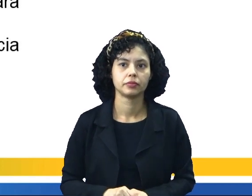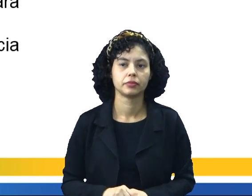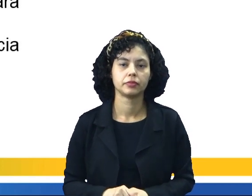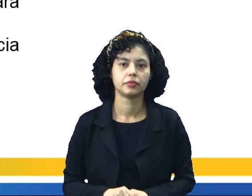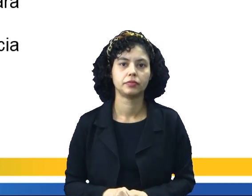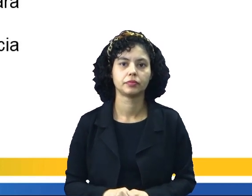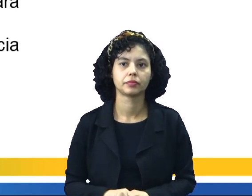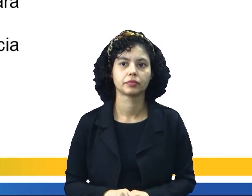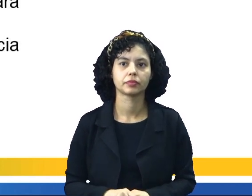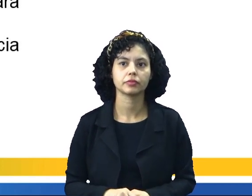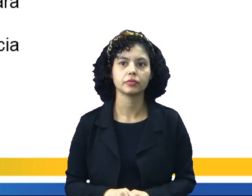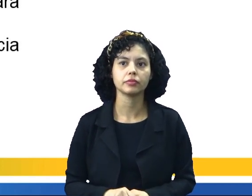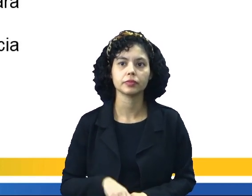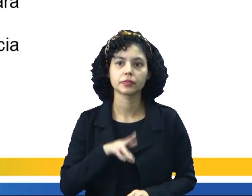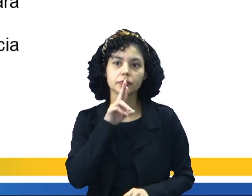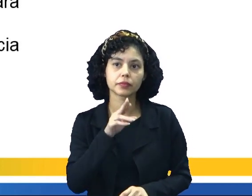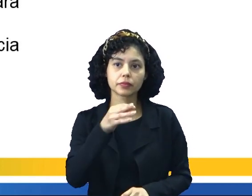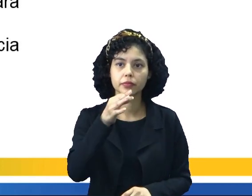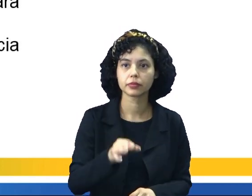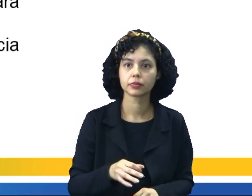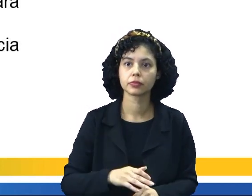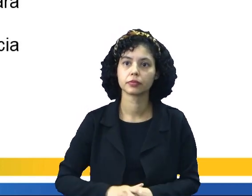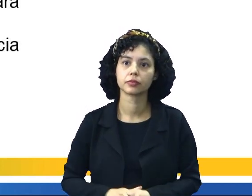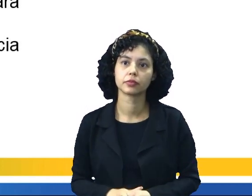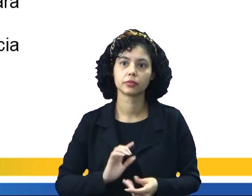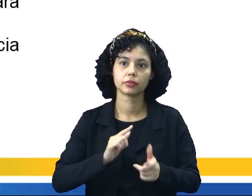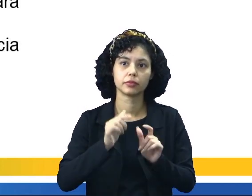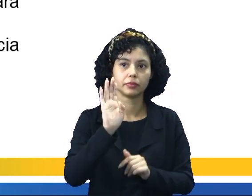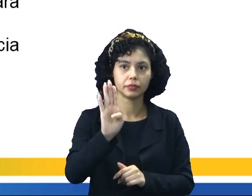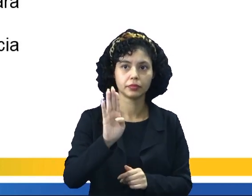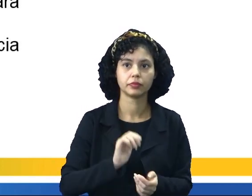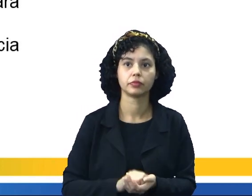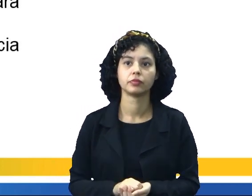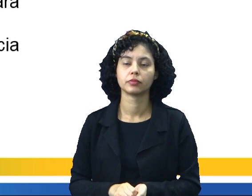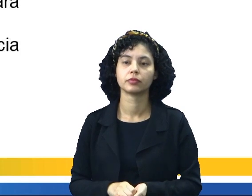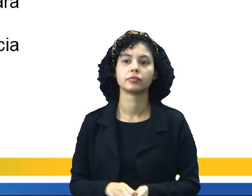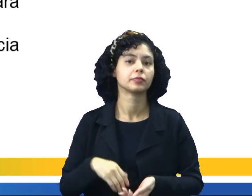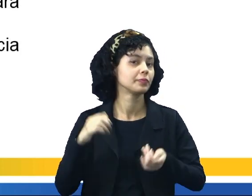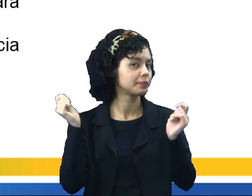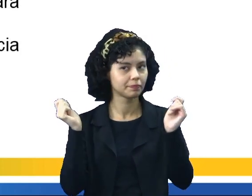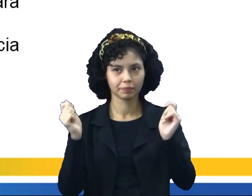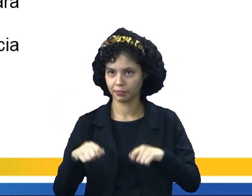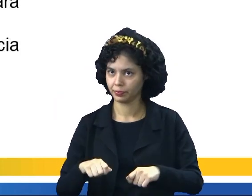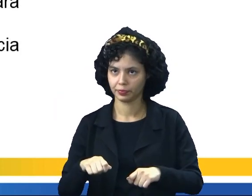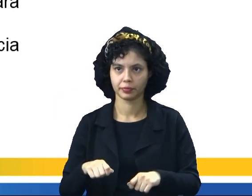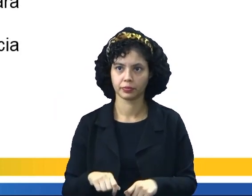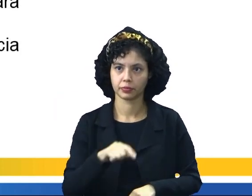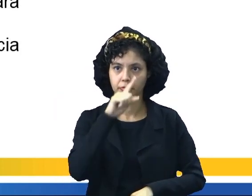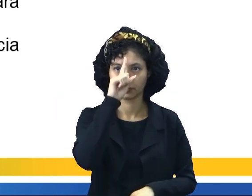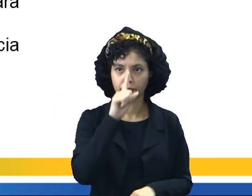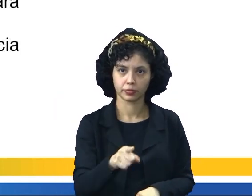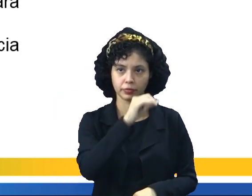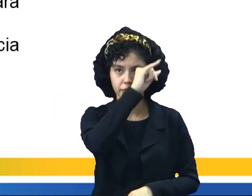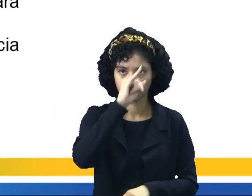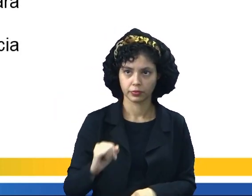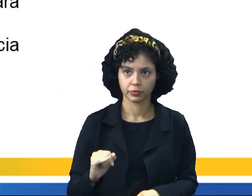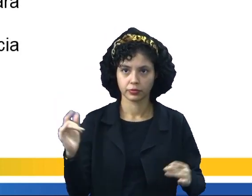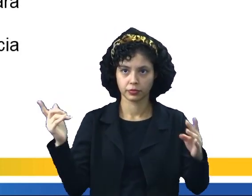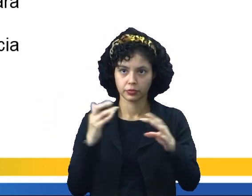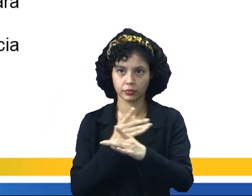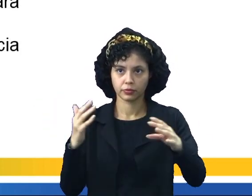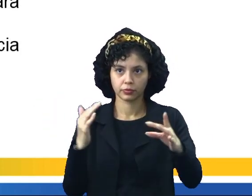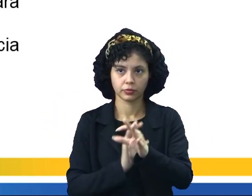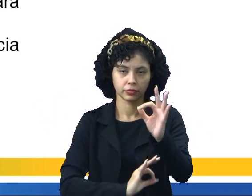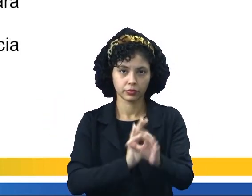Vamos lá. E a resposta correta é a letra B, né? Os maias não possuíam um império